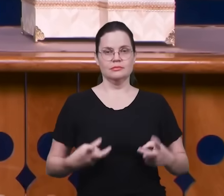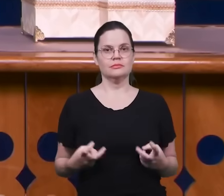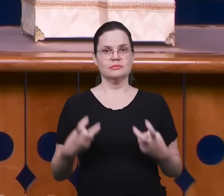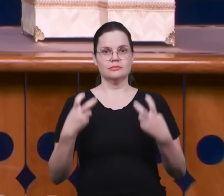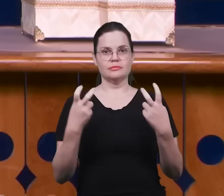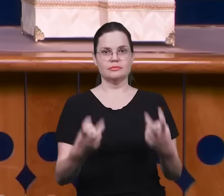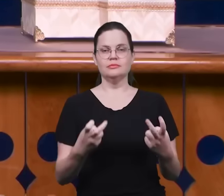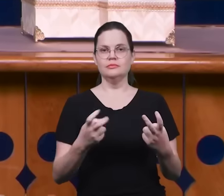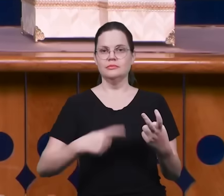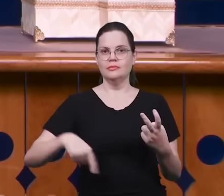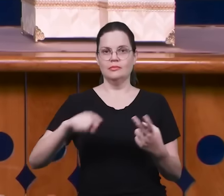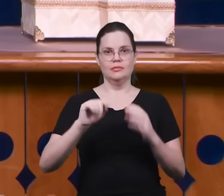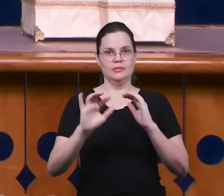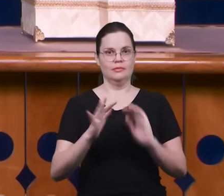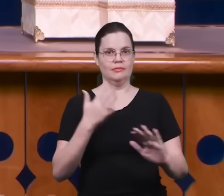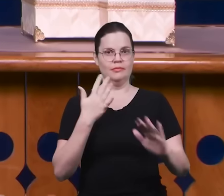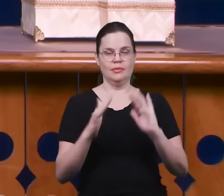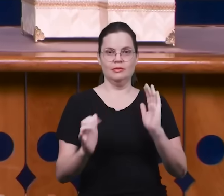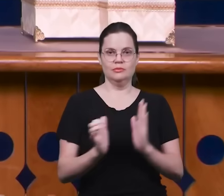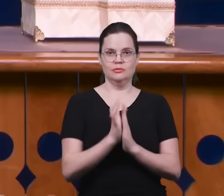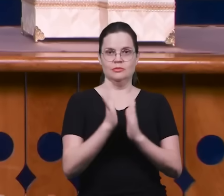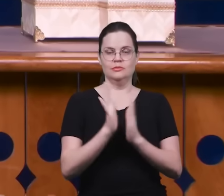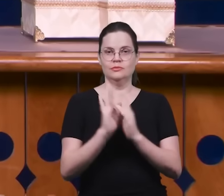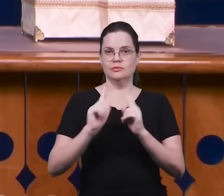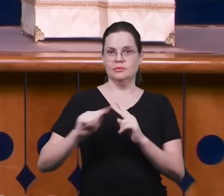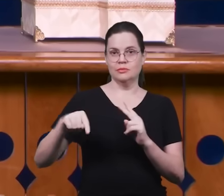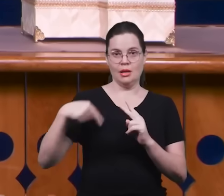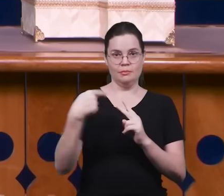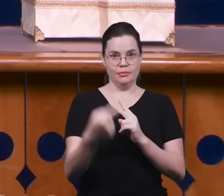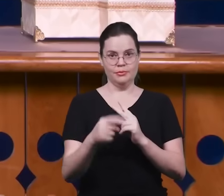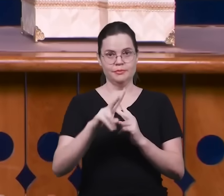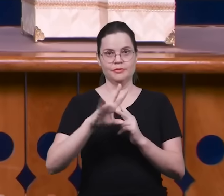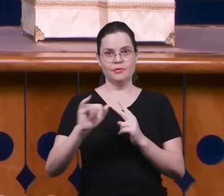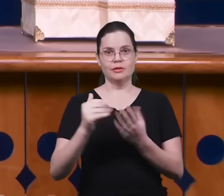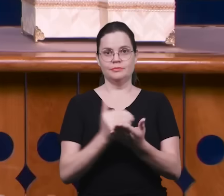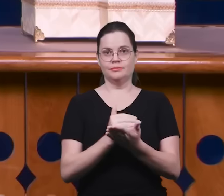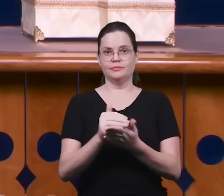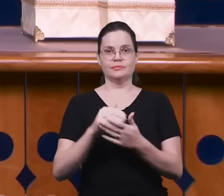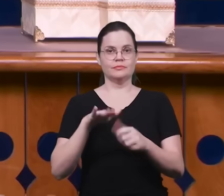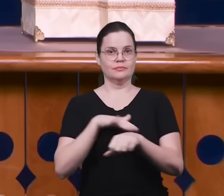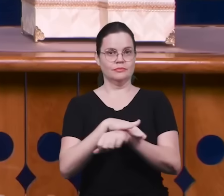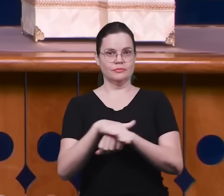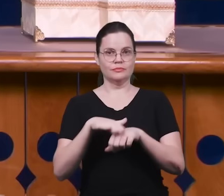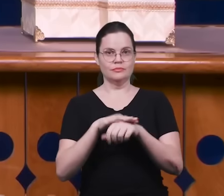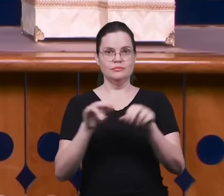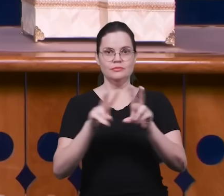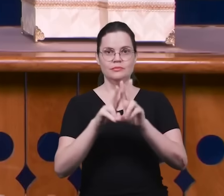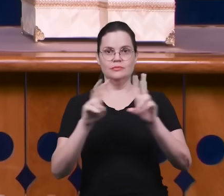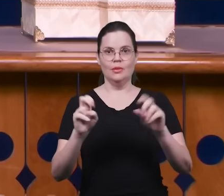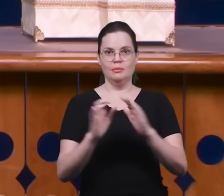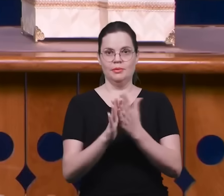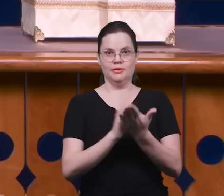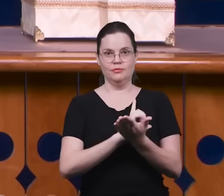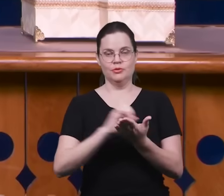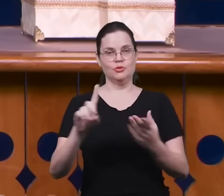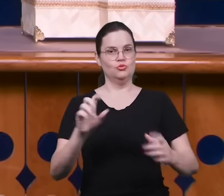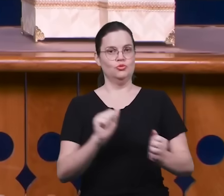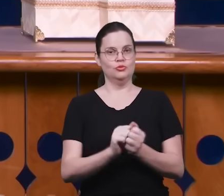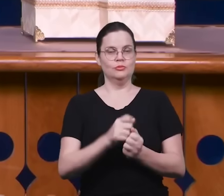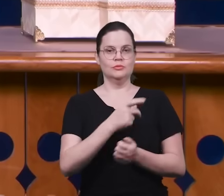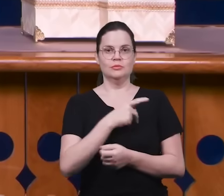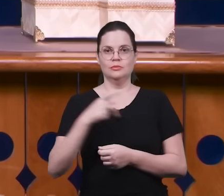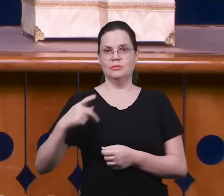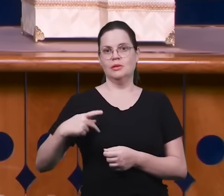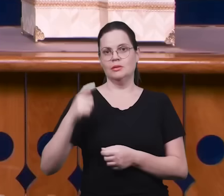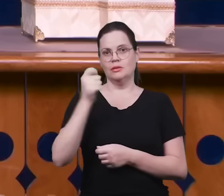clamor, nós vamos cantar um louvor e já na sequência do louvor, o pastor Amadeu estará aqui com